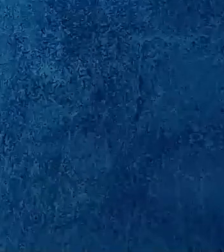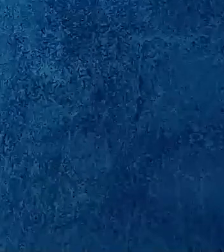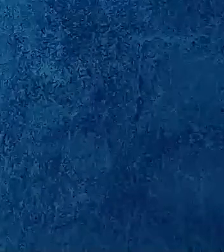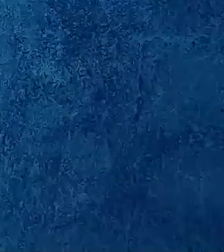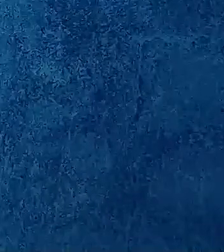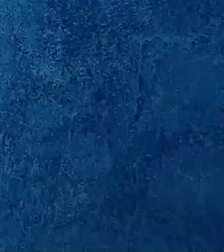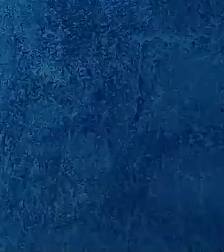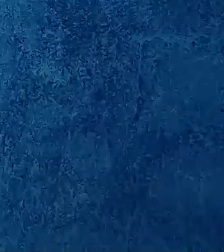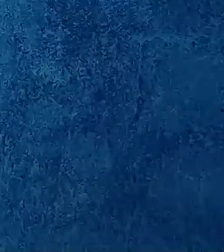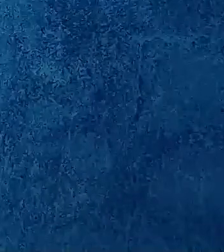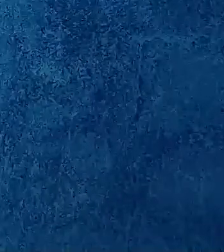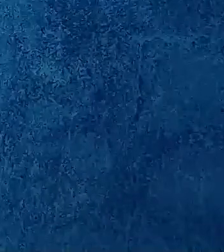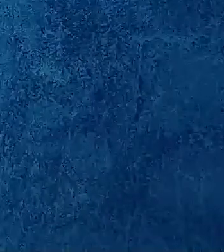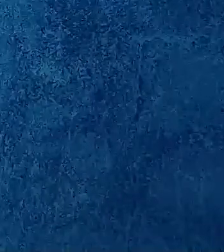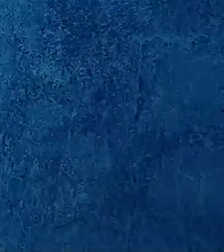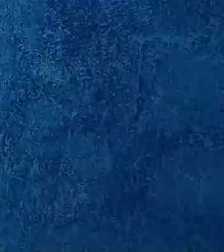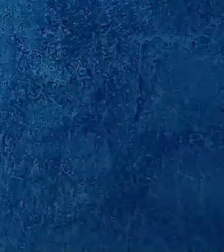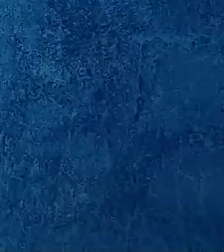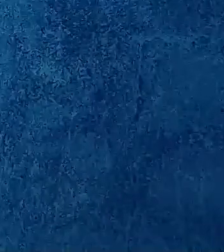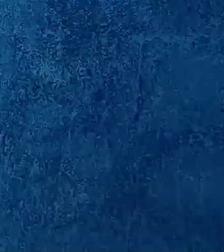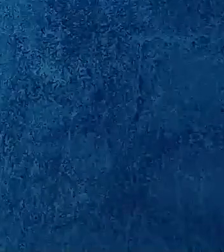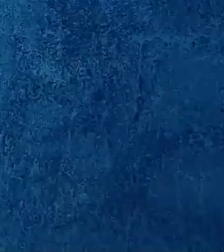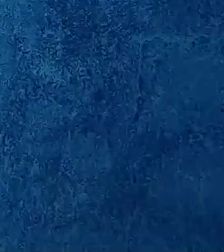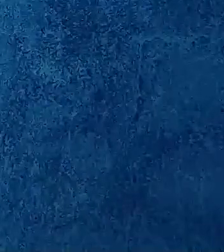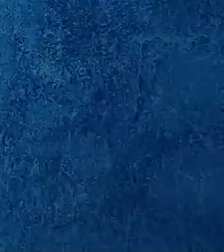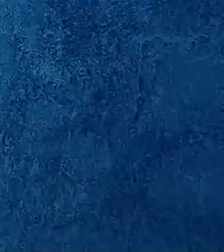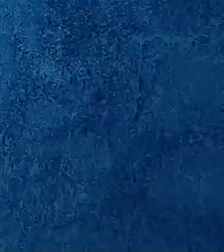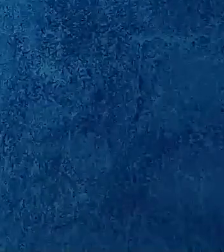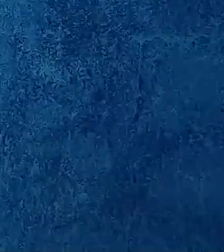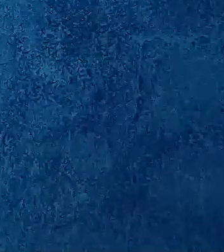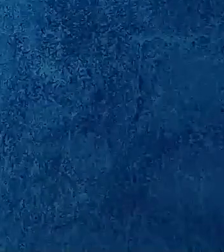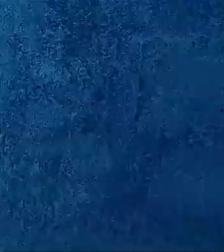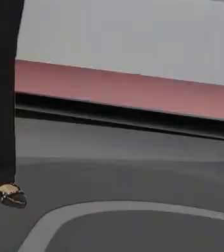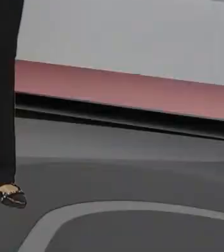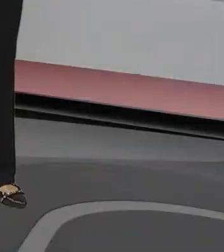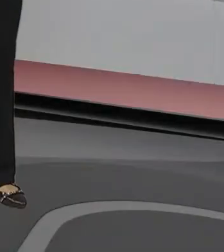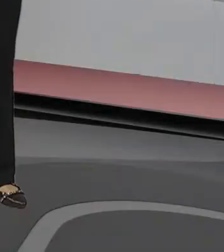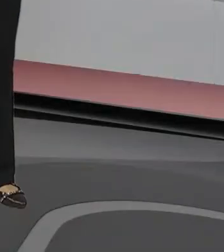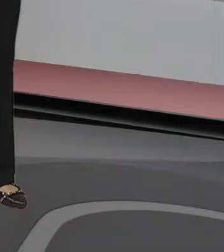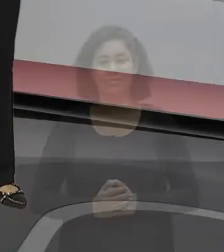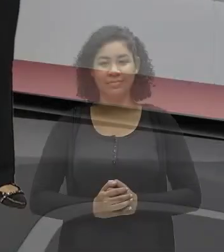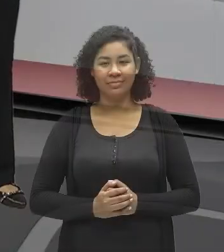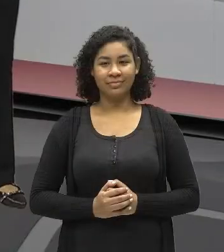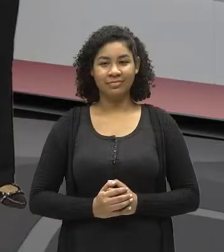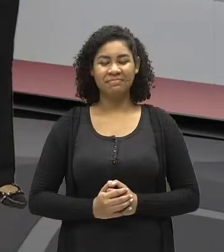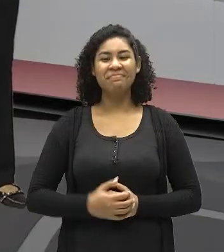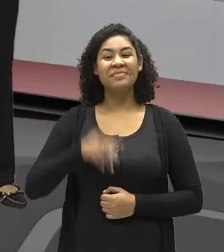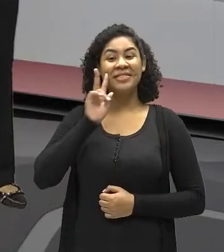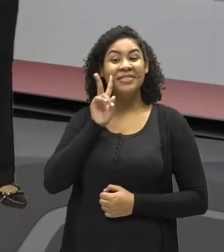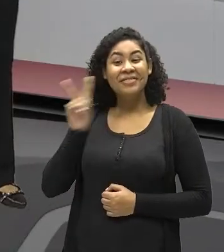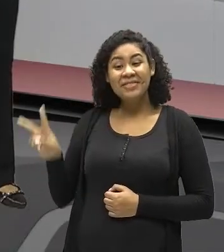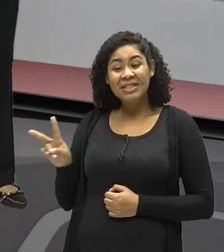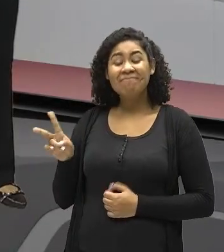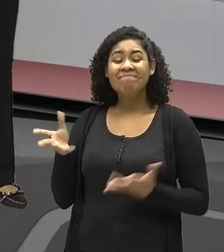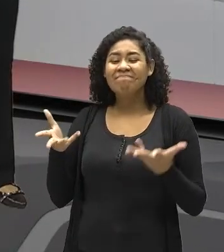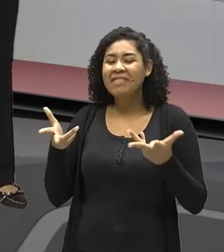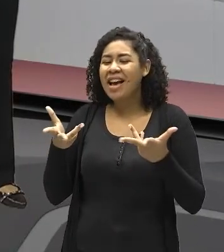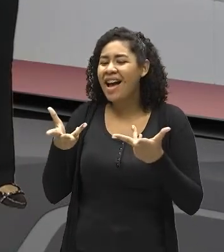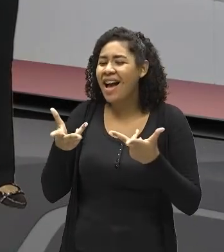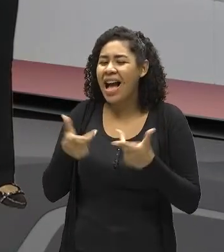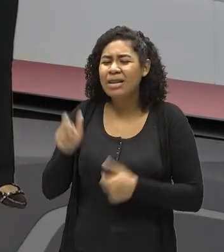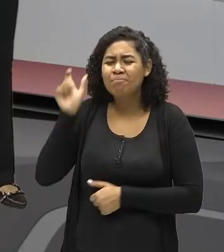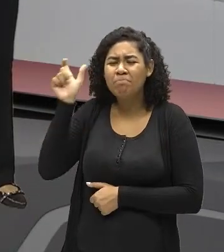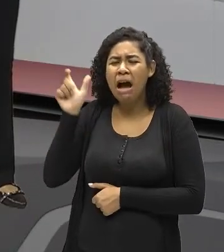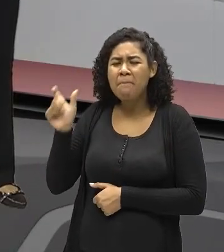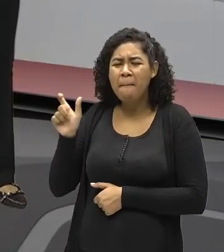tapioca, urubu, xará, chavante. Viram que bacana? Então,